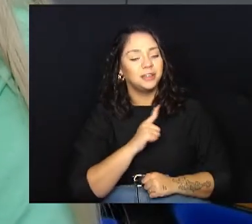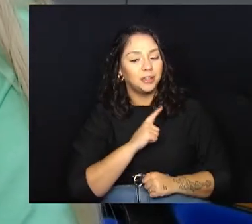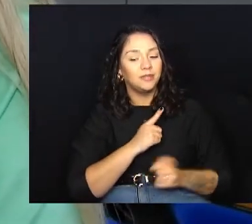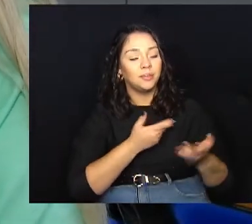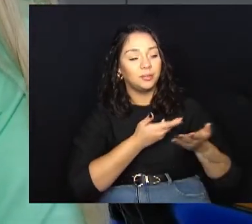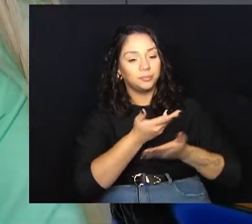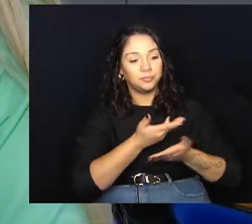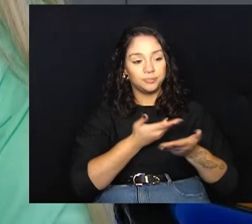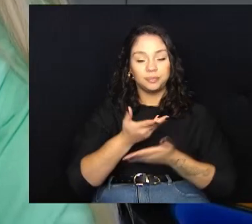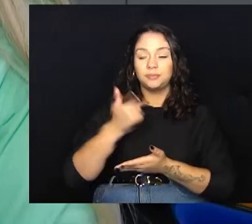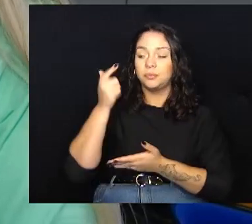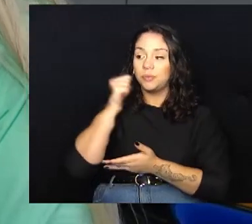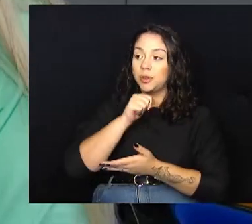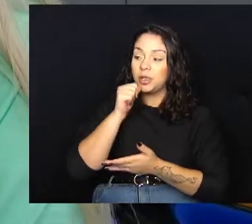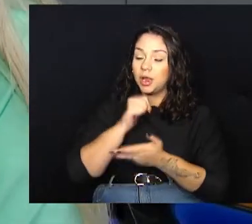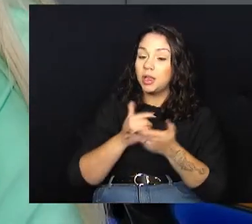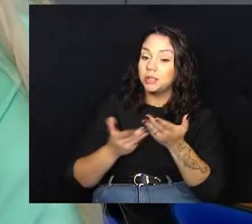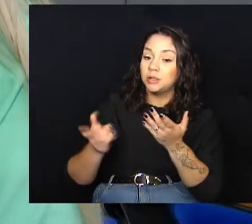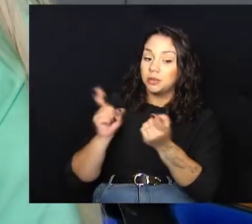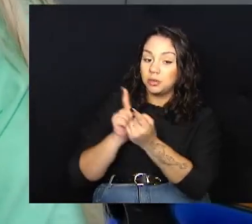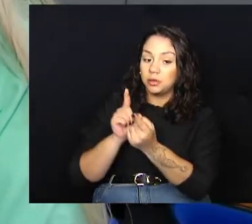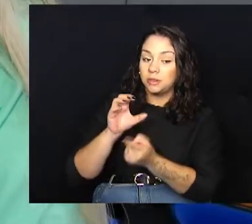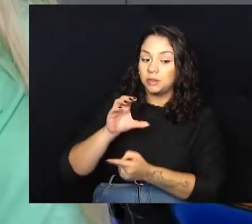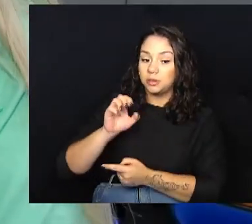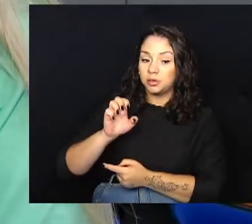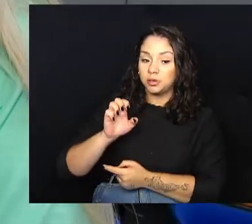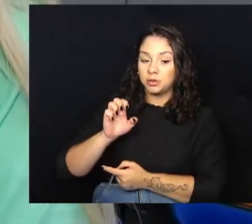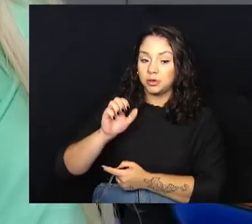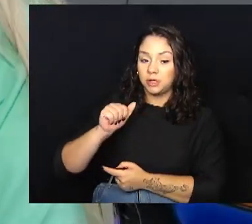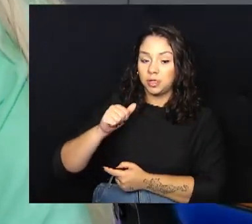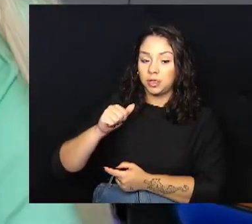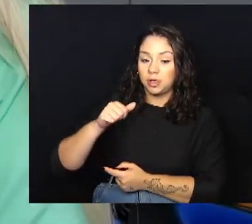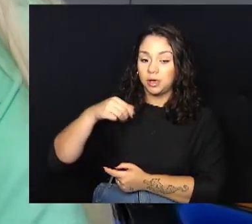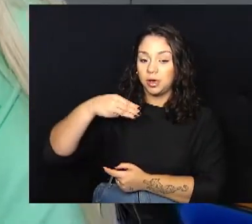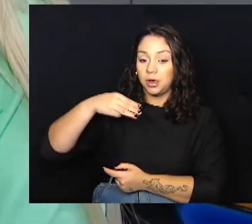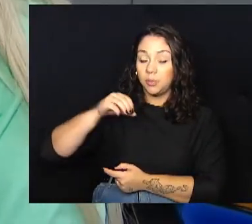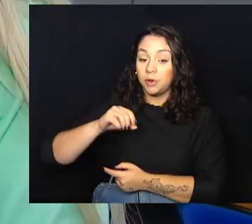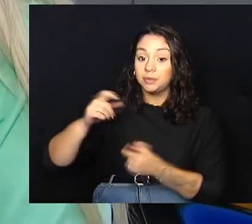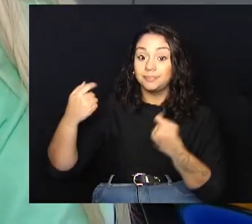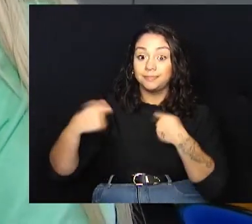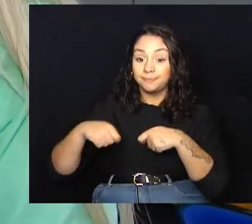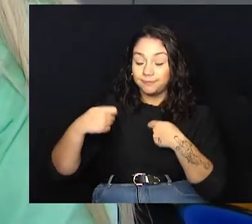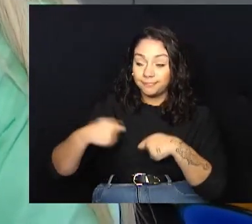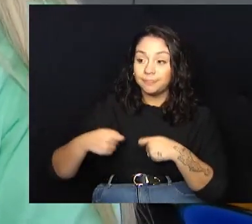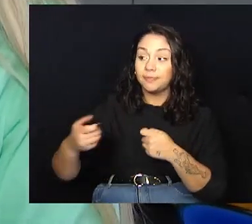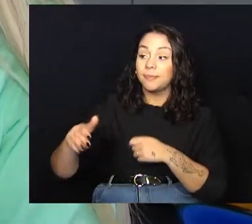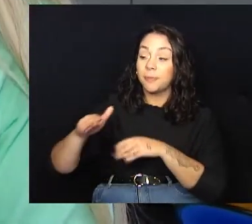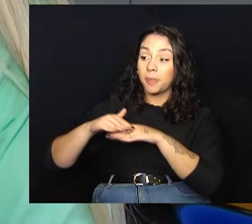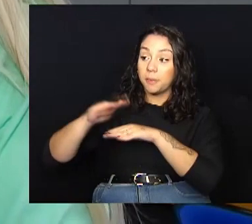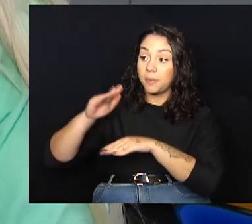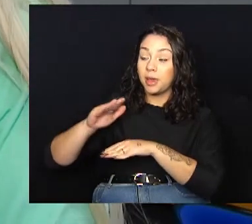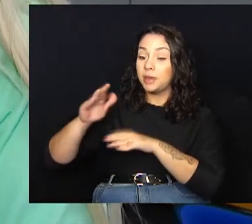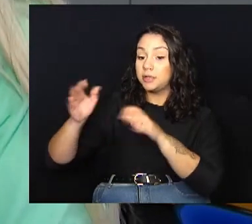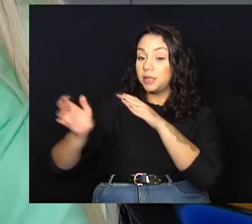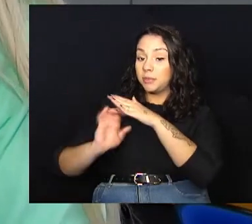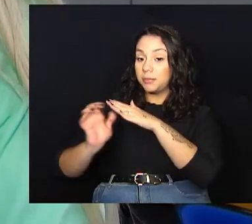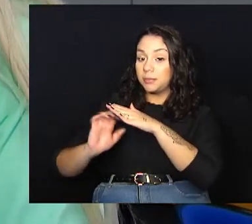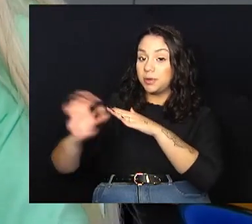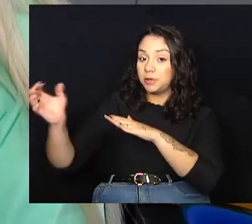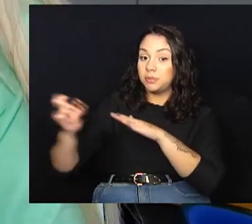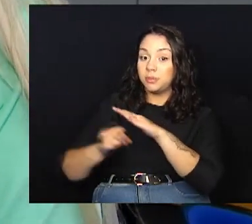das mulheres que são assistidas pelo oceano e hoje a gente viu a necessidade né de trazer mais empresas parceiras para essa causa